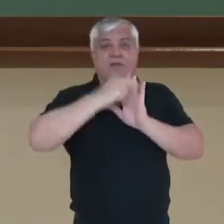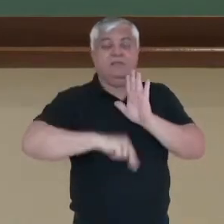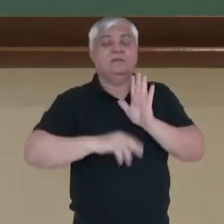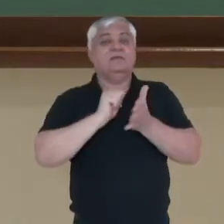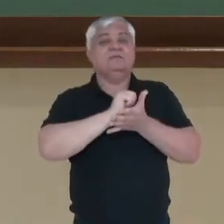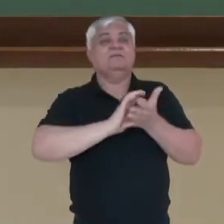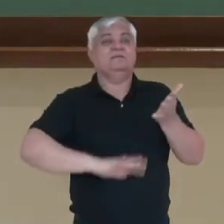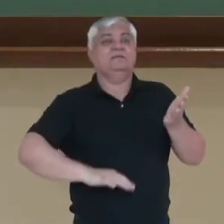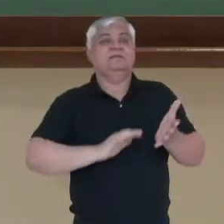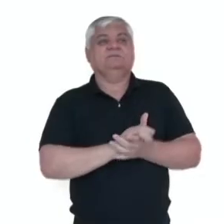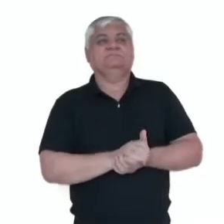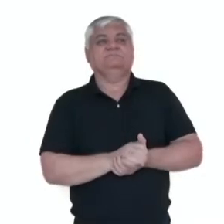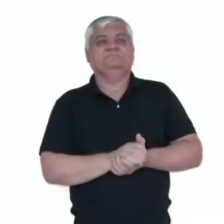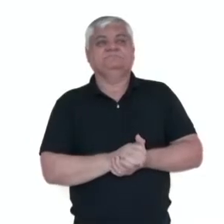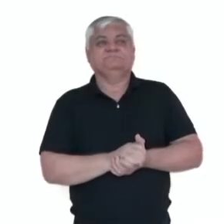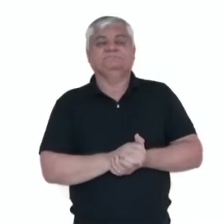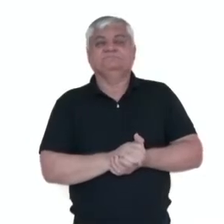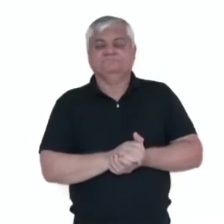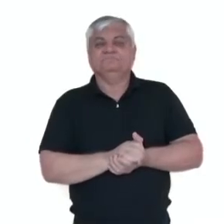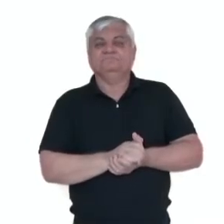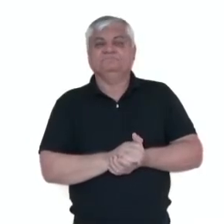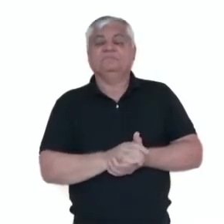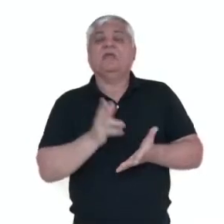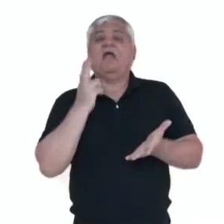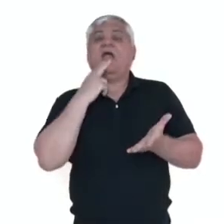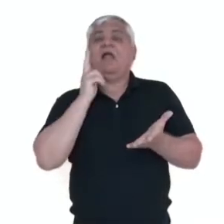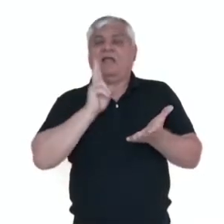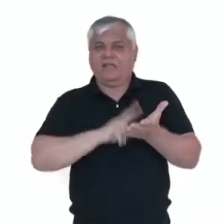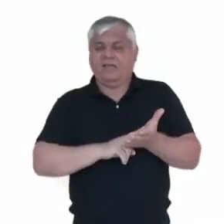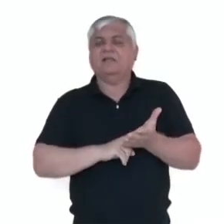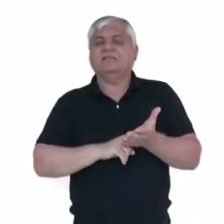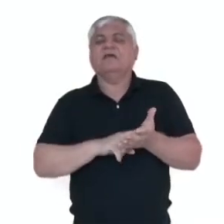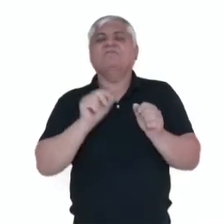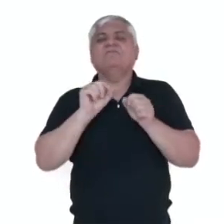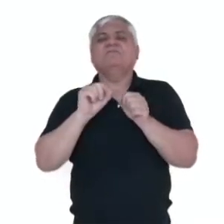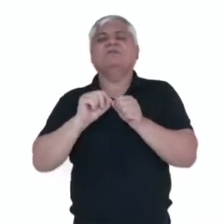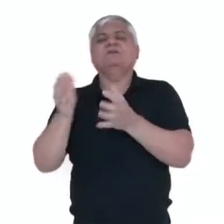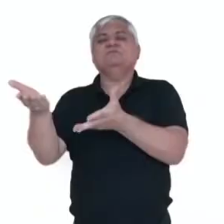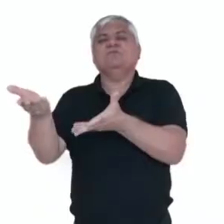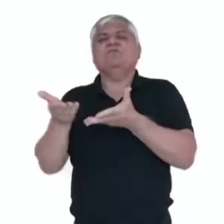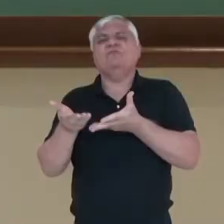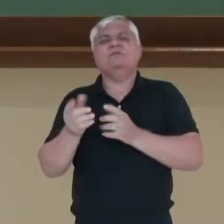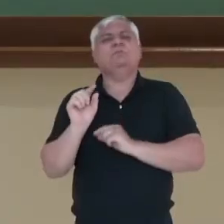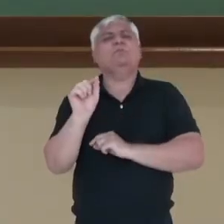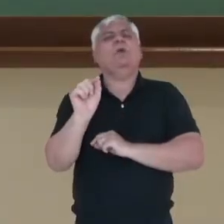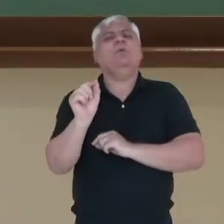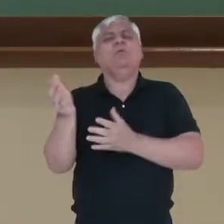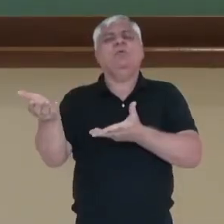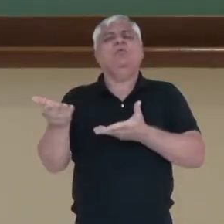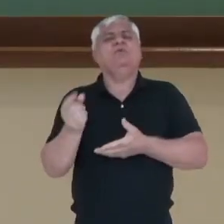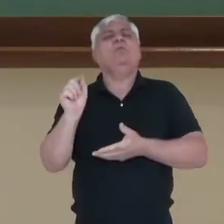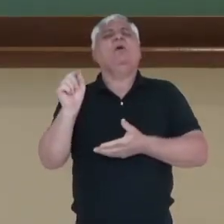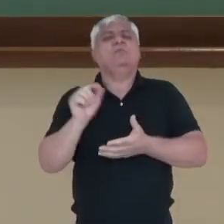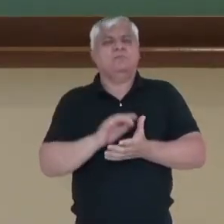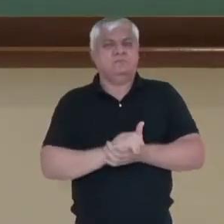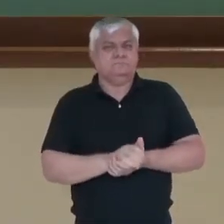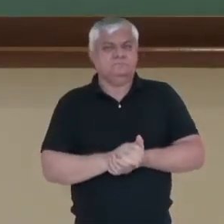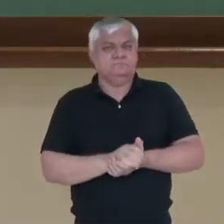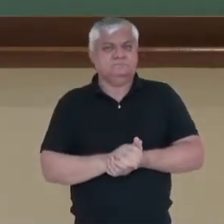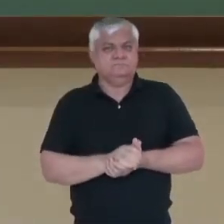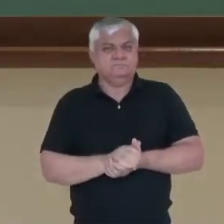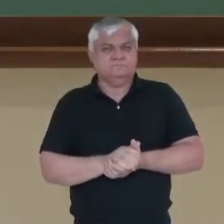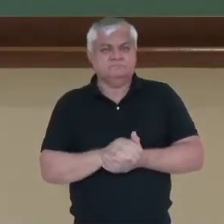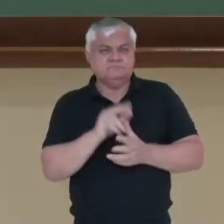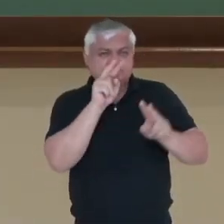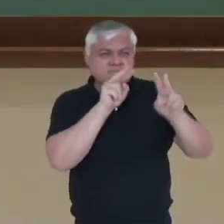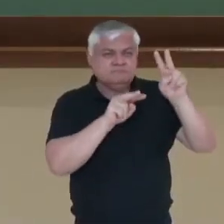atividade aqui que pede. A carta encerra com convite. Qual? Depois que você identificar qual